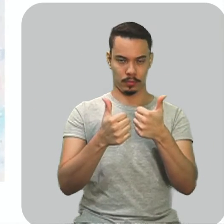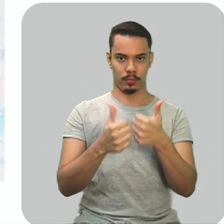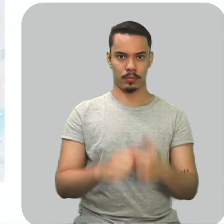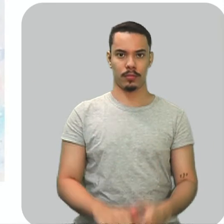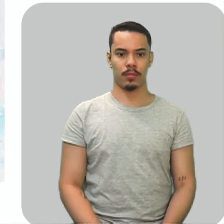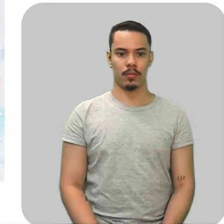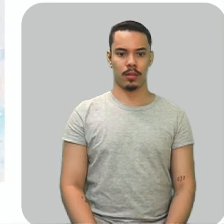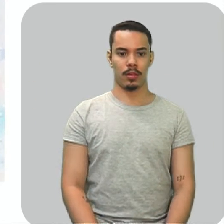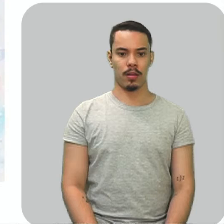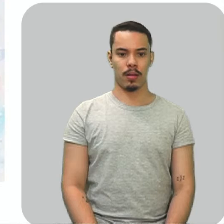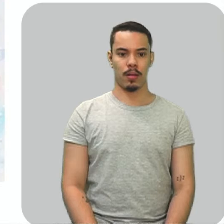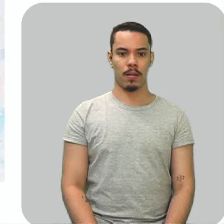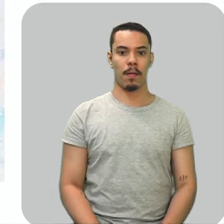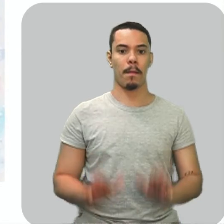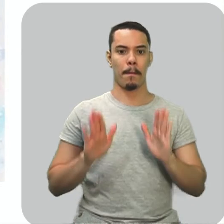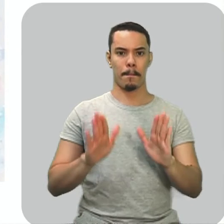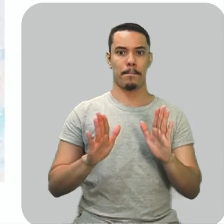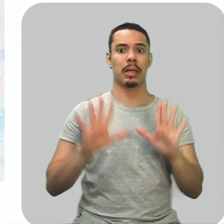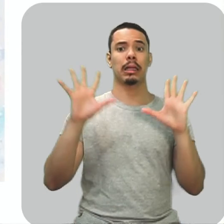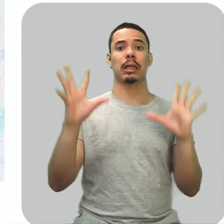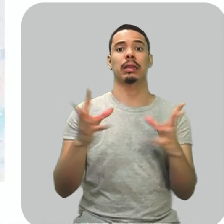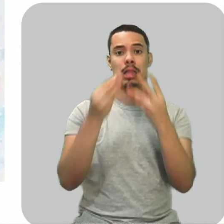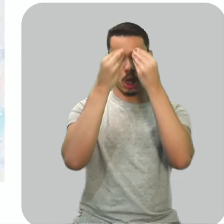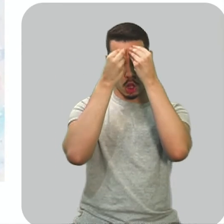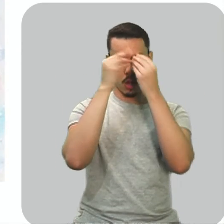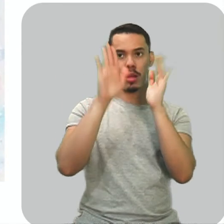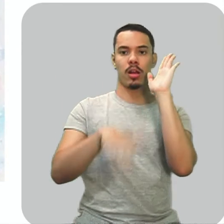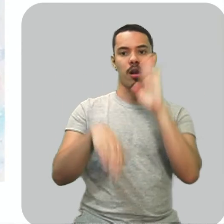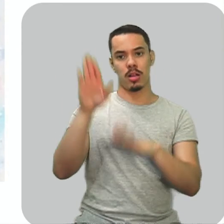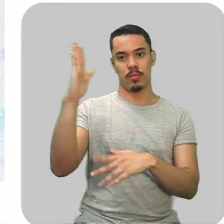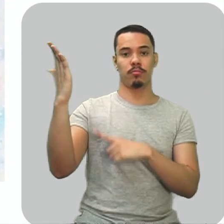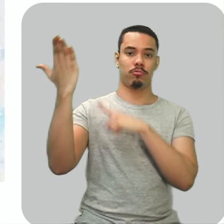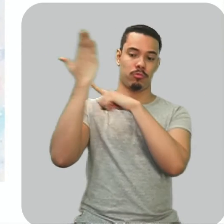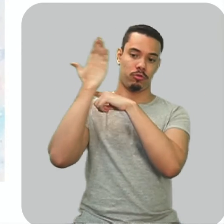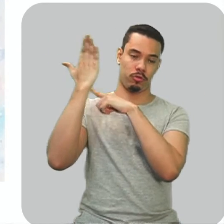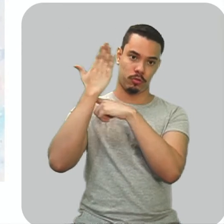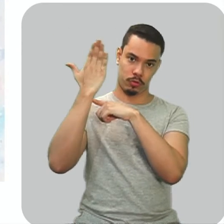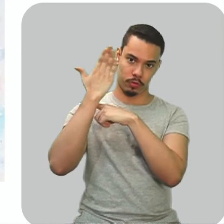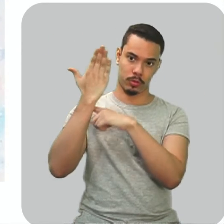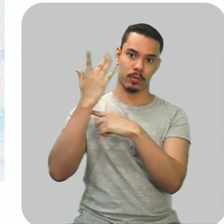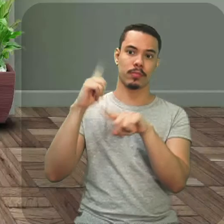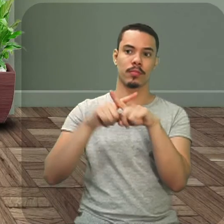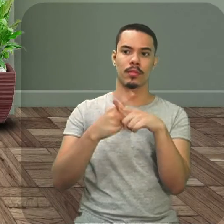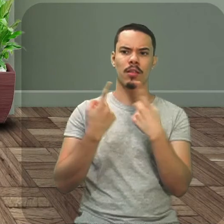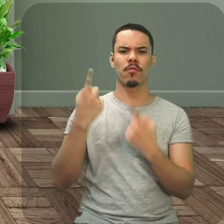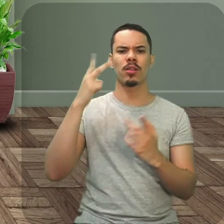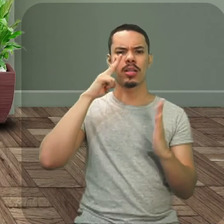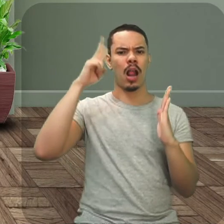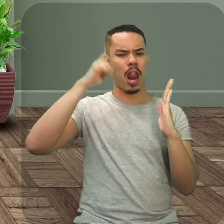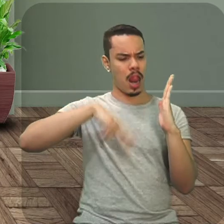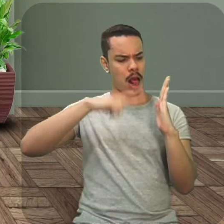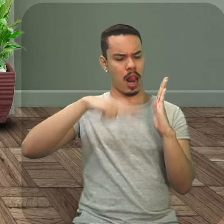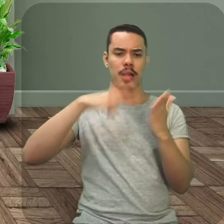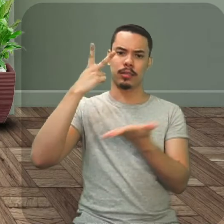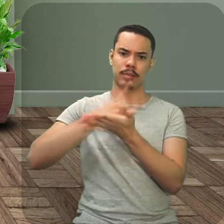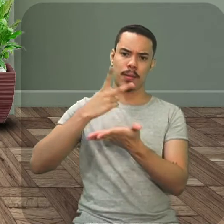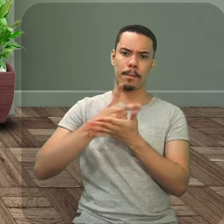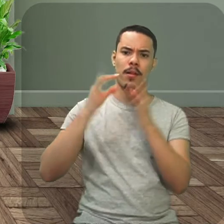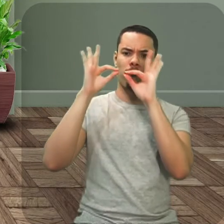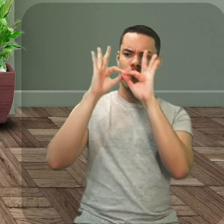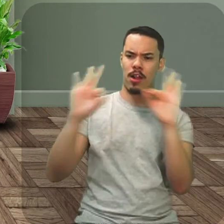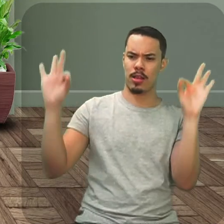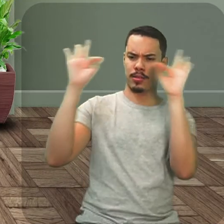Ó mas talvez decorando ajuda né você você só fazendo aquela relação mas aí você relé assim para frase